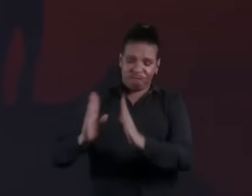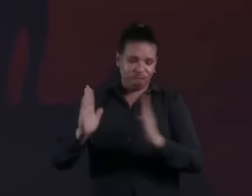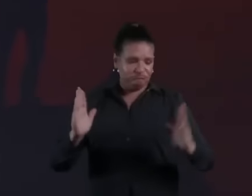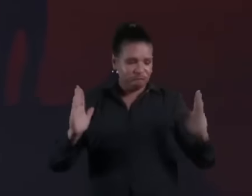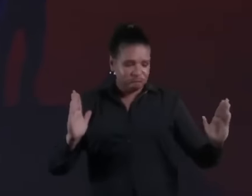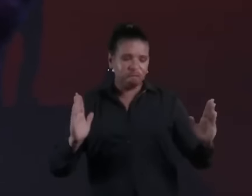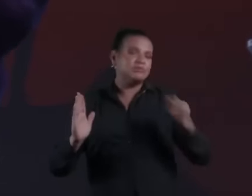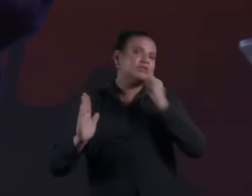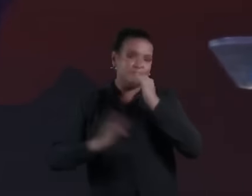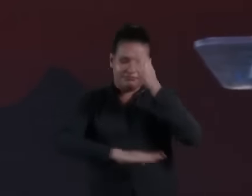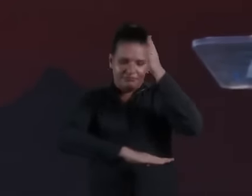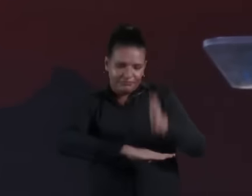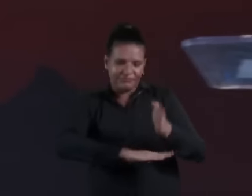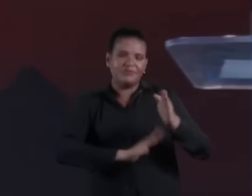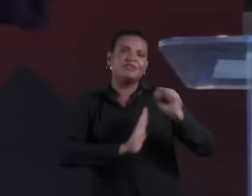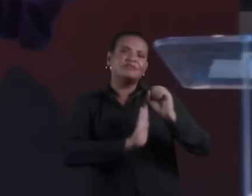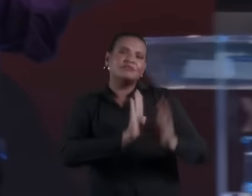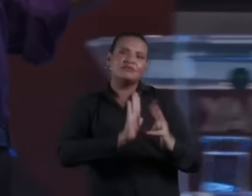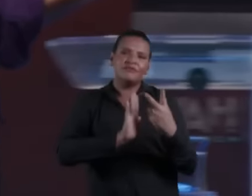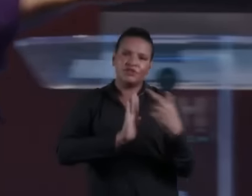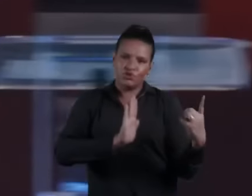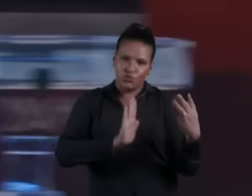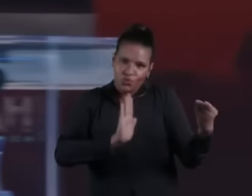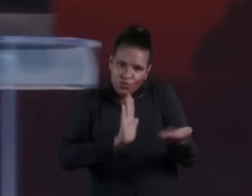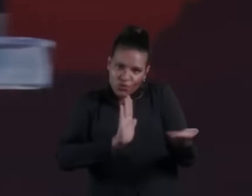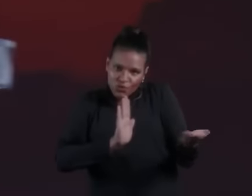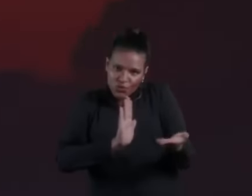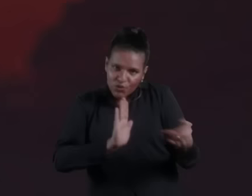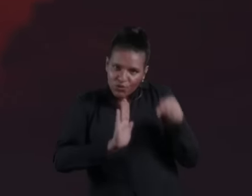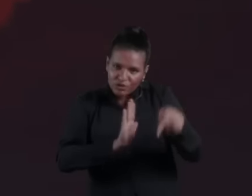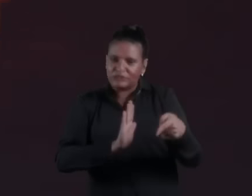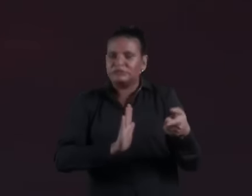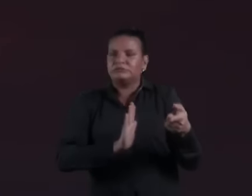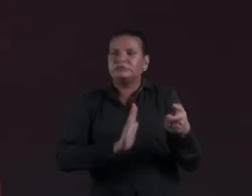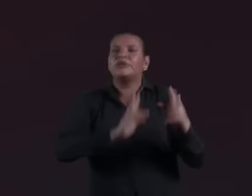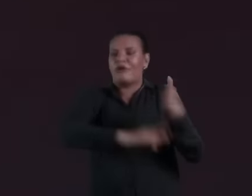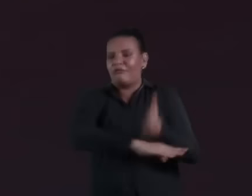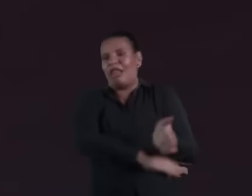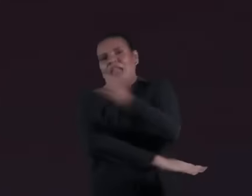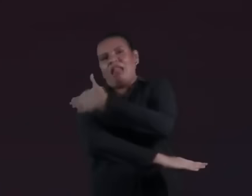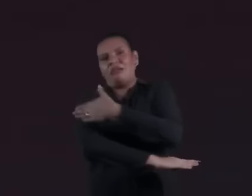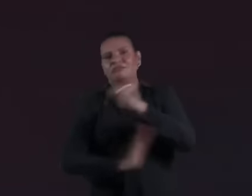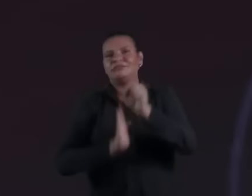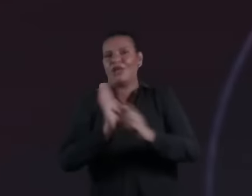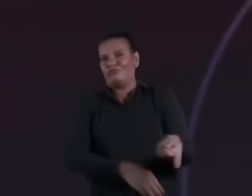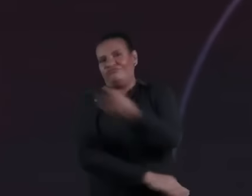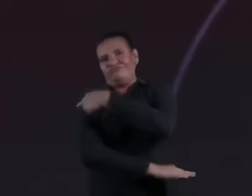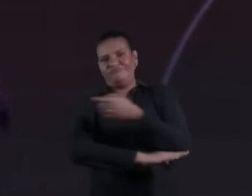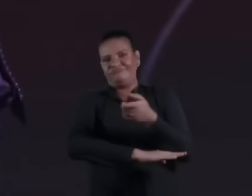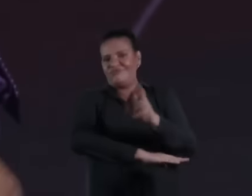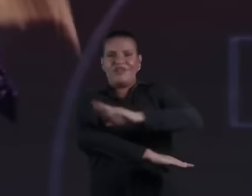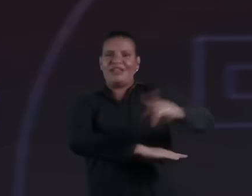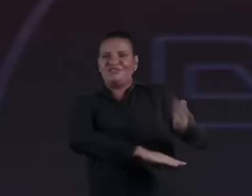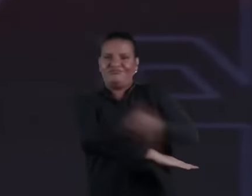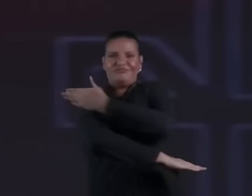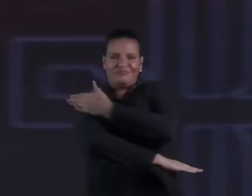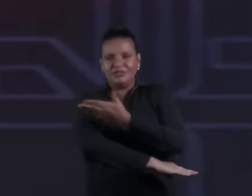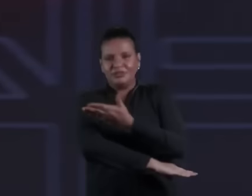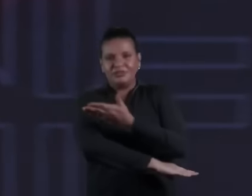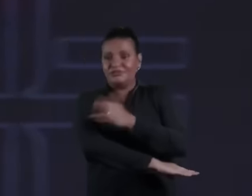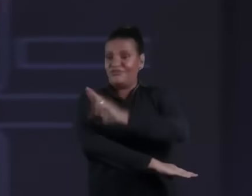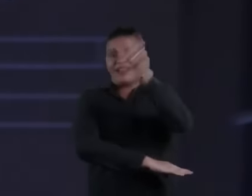vivemos no século XX hoje enfrentamos não são iguais às Lutas de um século atrás são